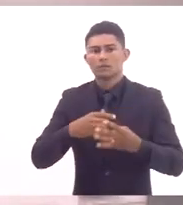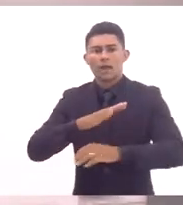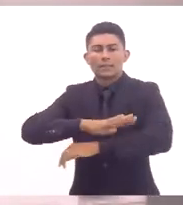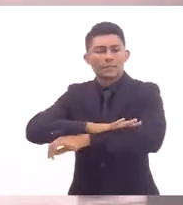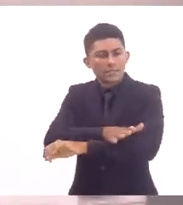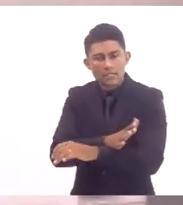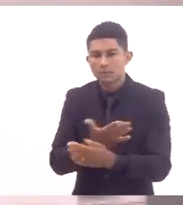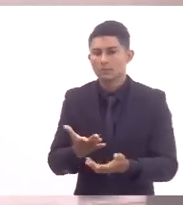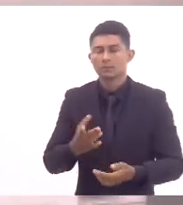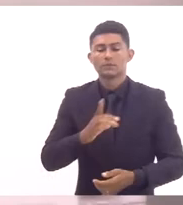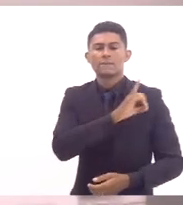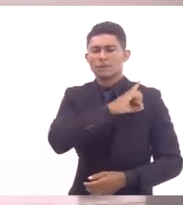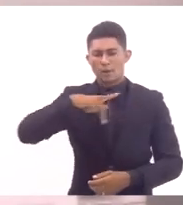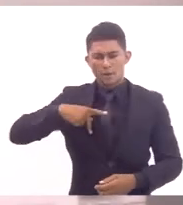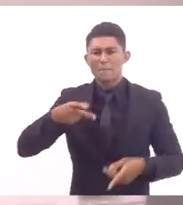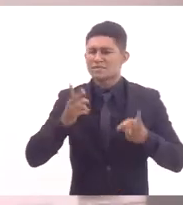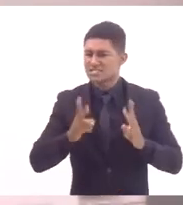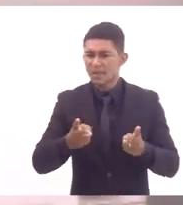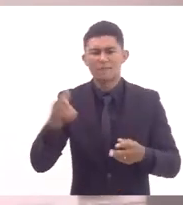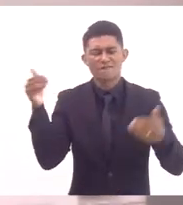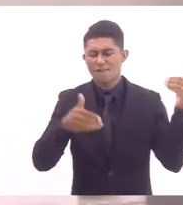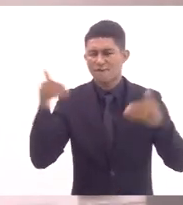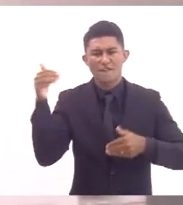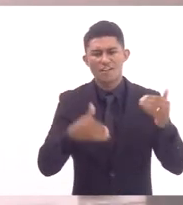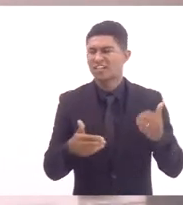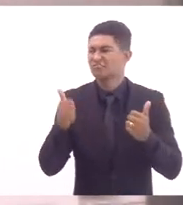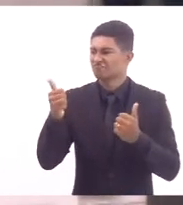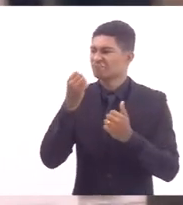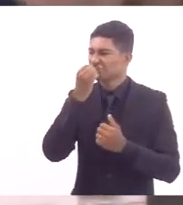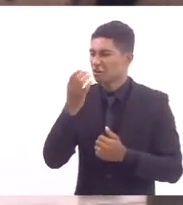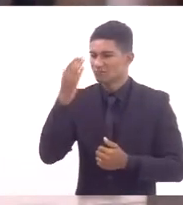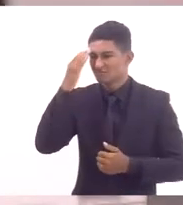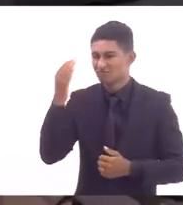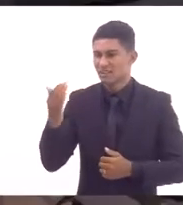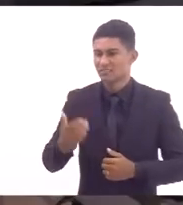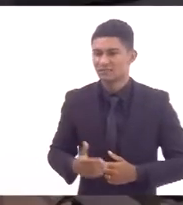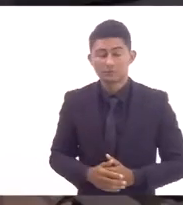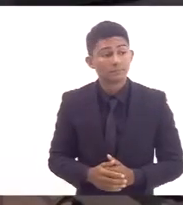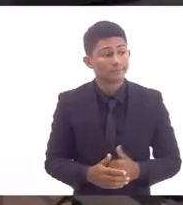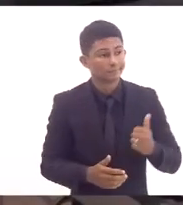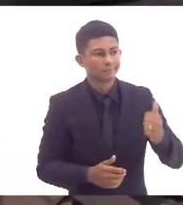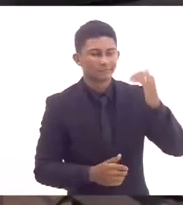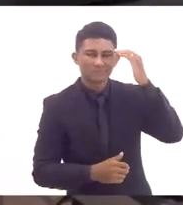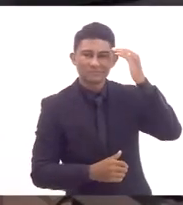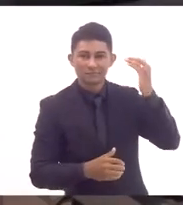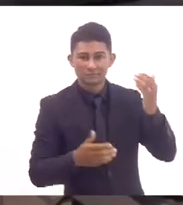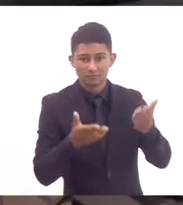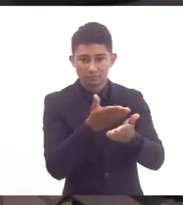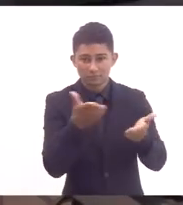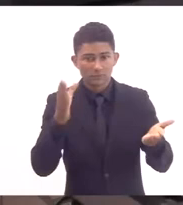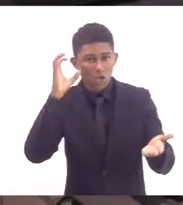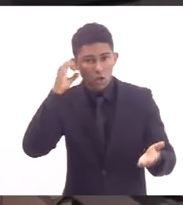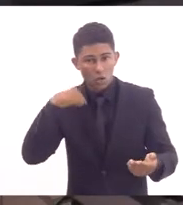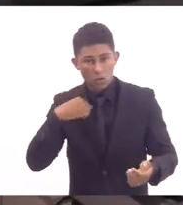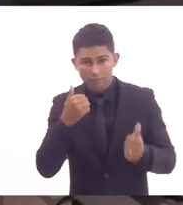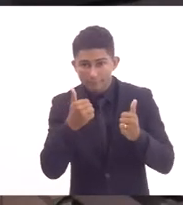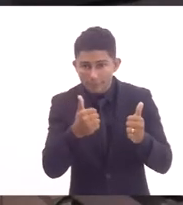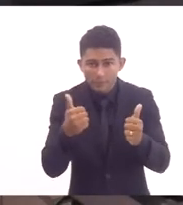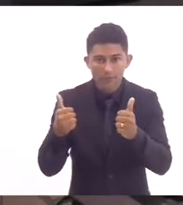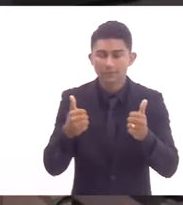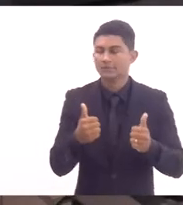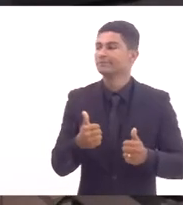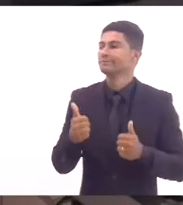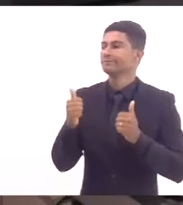da Defensoria Pública que o nosso reconhecimento os resultados me ouvem bem bem